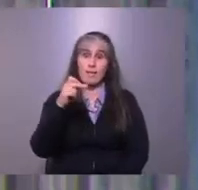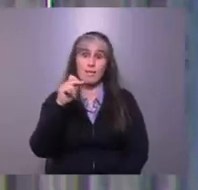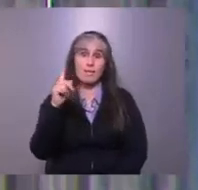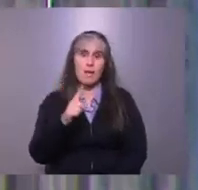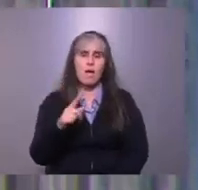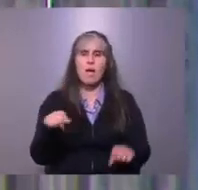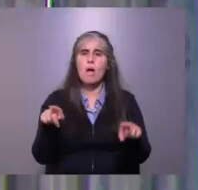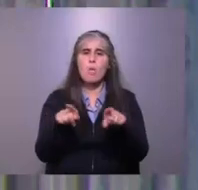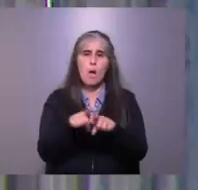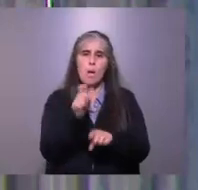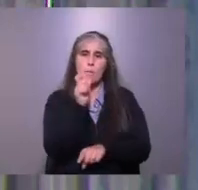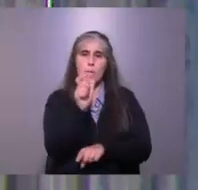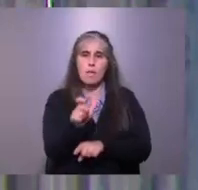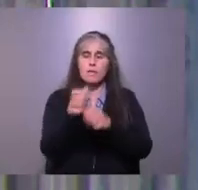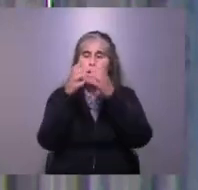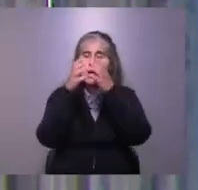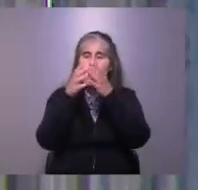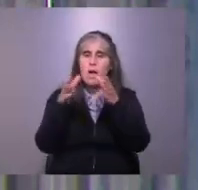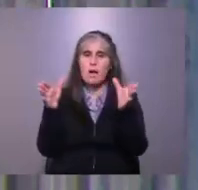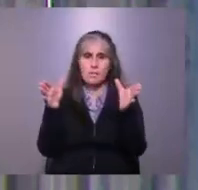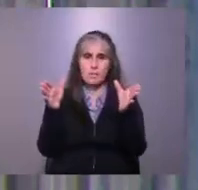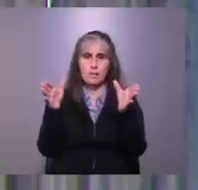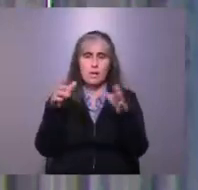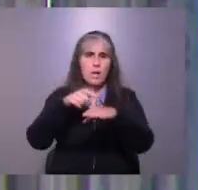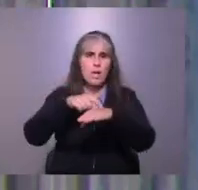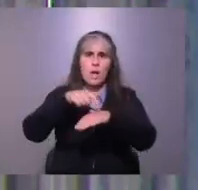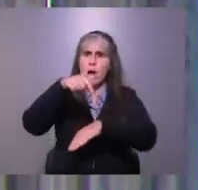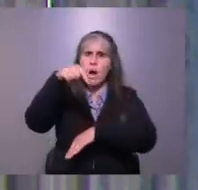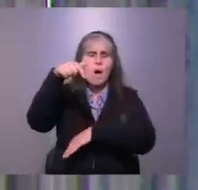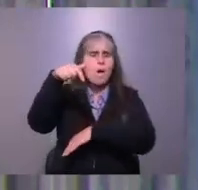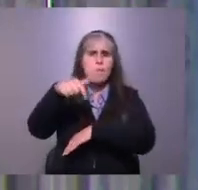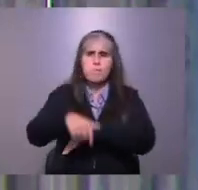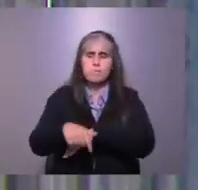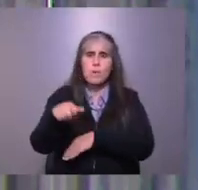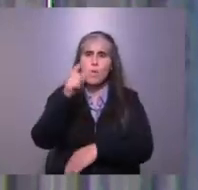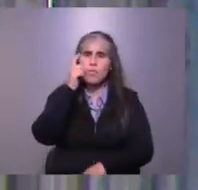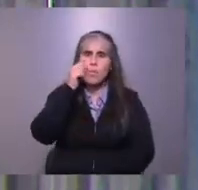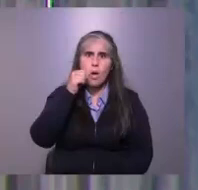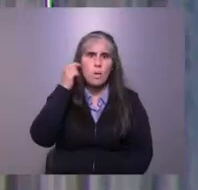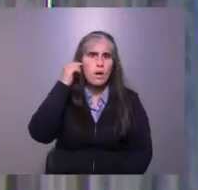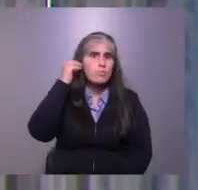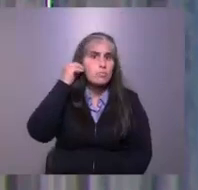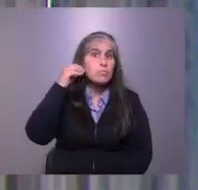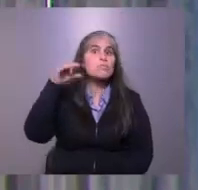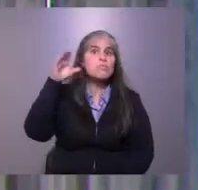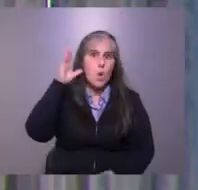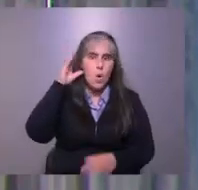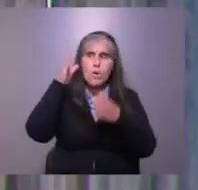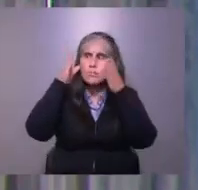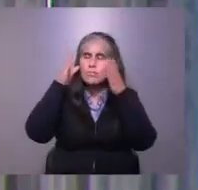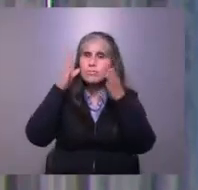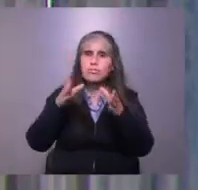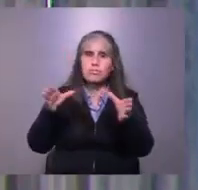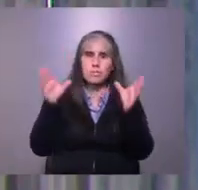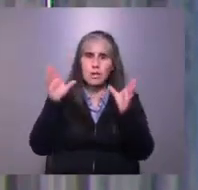es, ábrete. Y al momento se le abrieron los oídos, se le soltó la traba